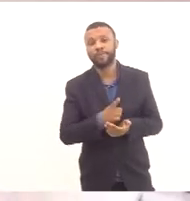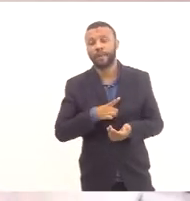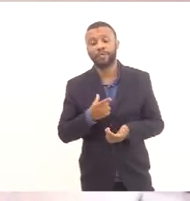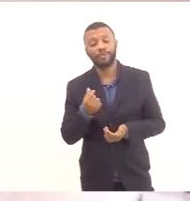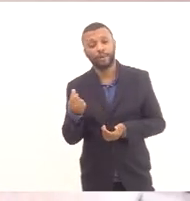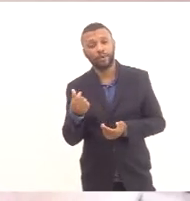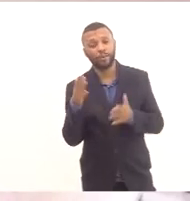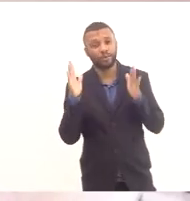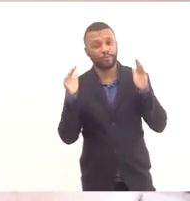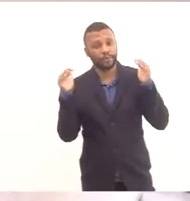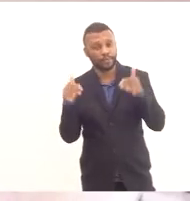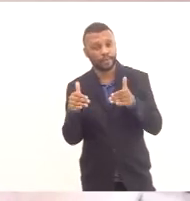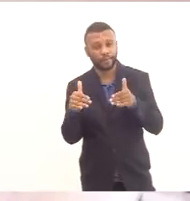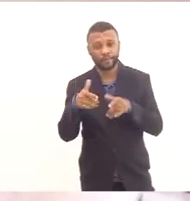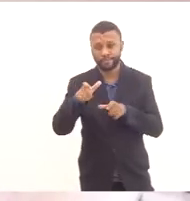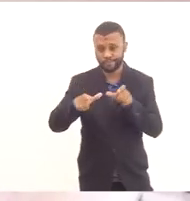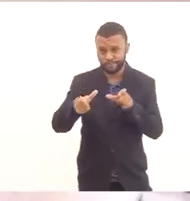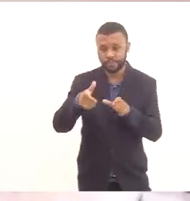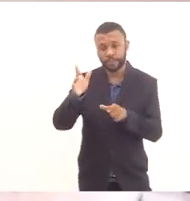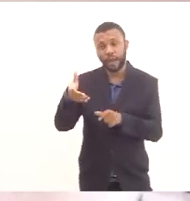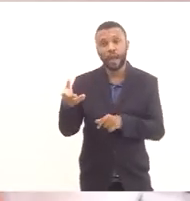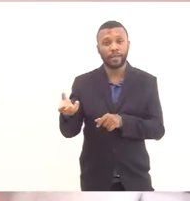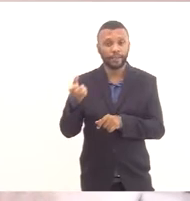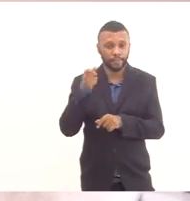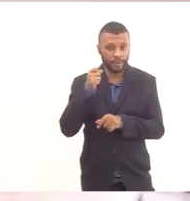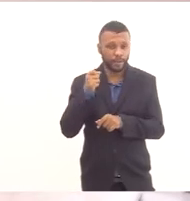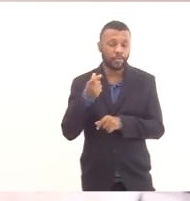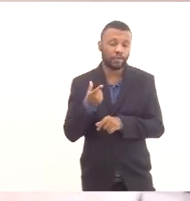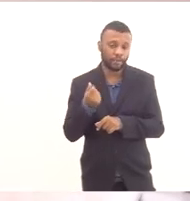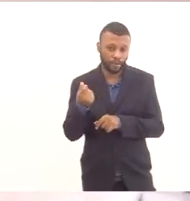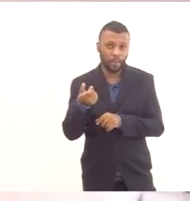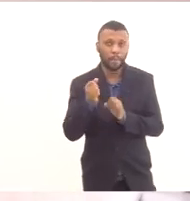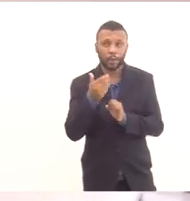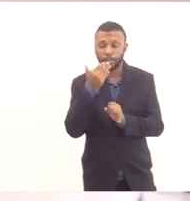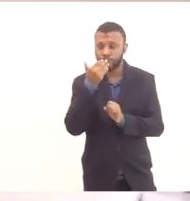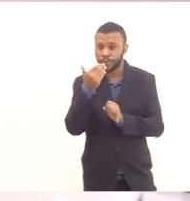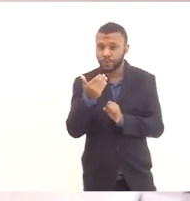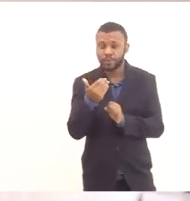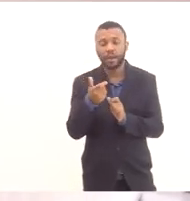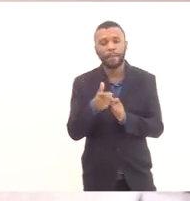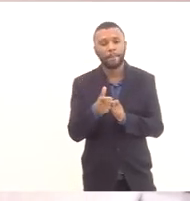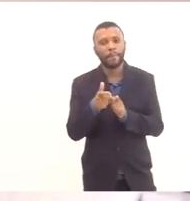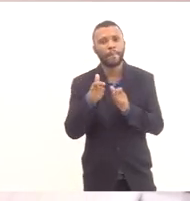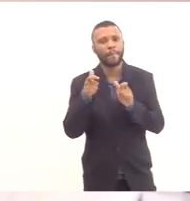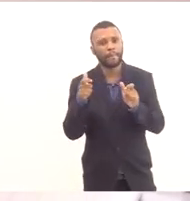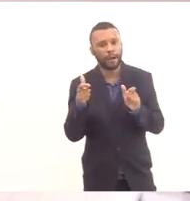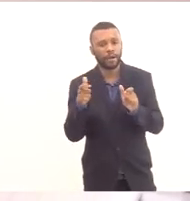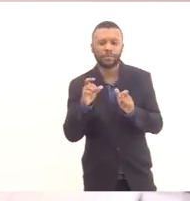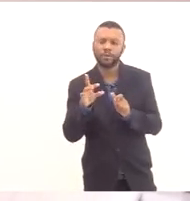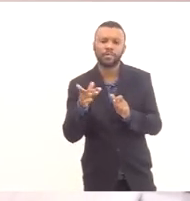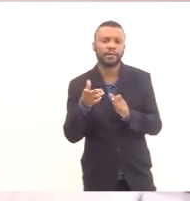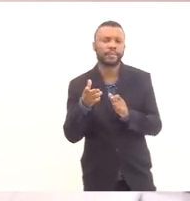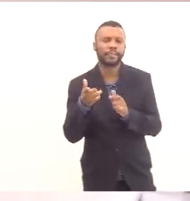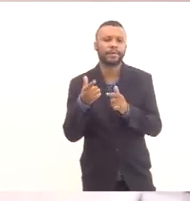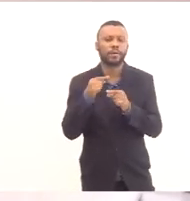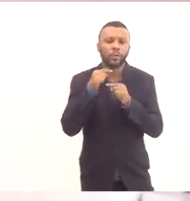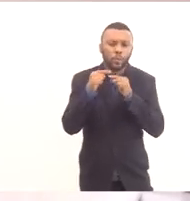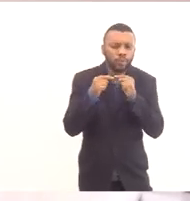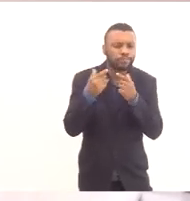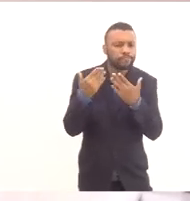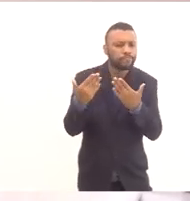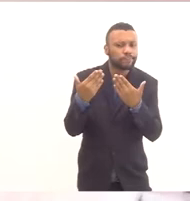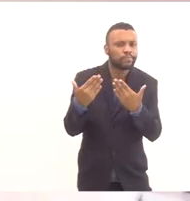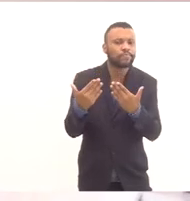valor x aqueles que já receberam o valor Podem pedir a ampliação desse valor então são esses questionamentos mais uma vez